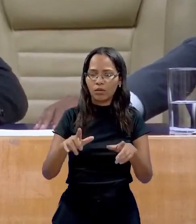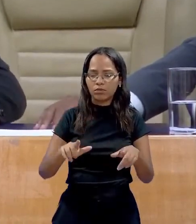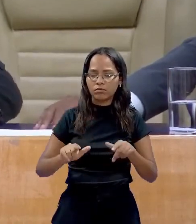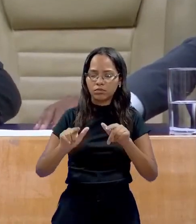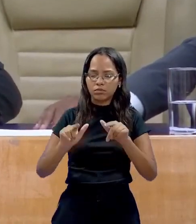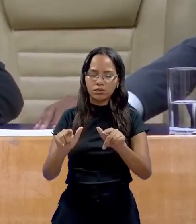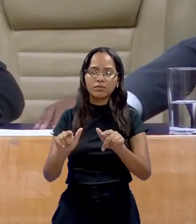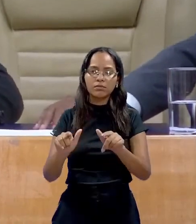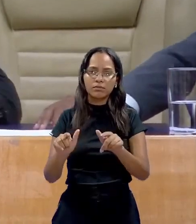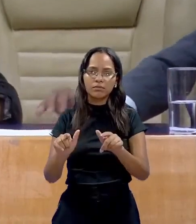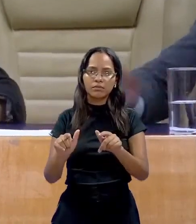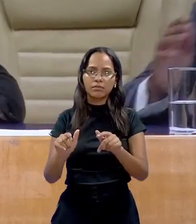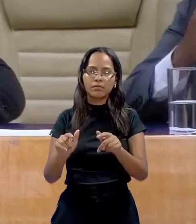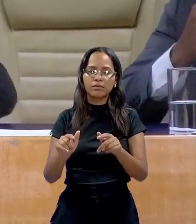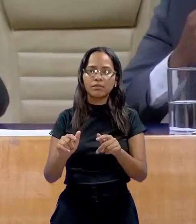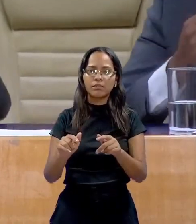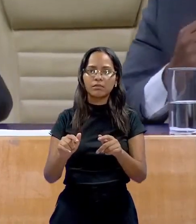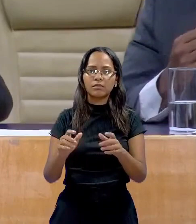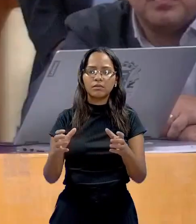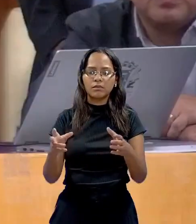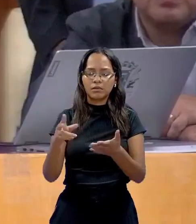Senhor presidente, foram lidos em blocos.